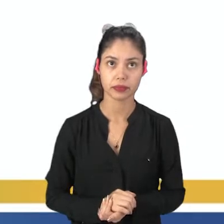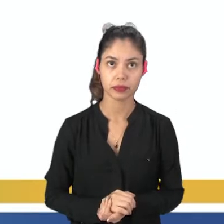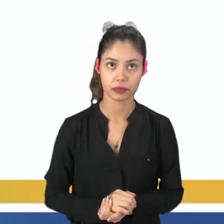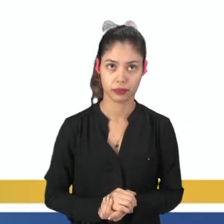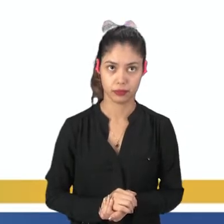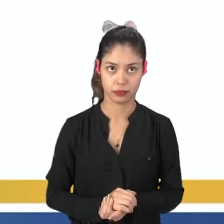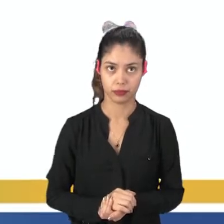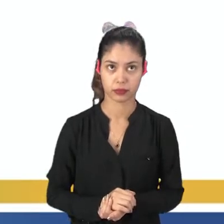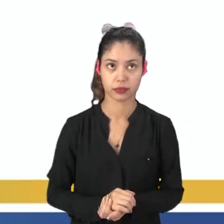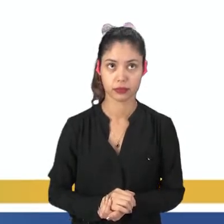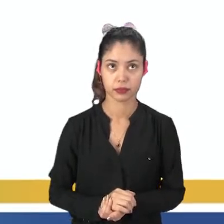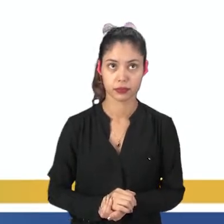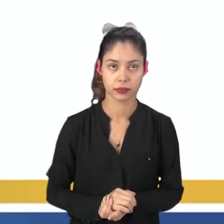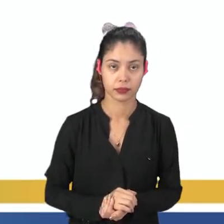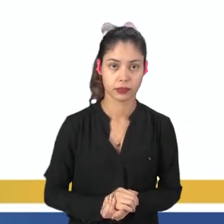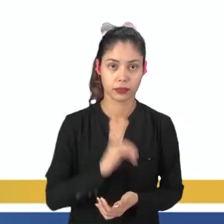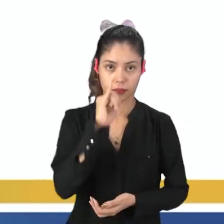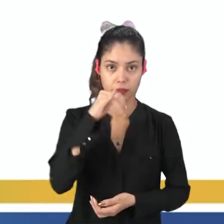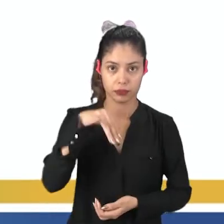de